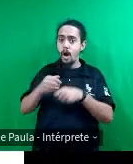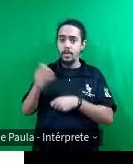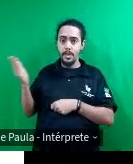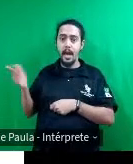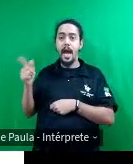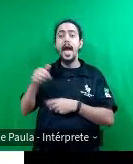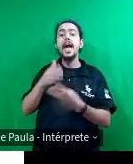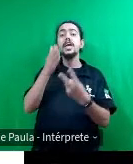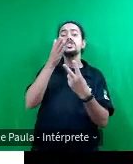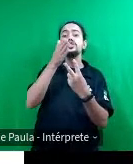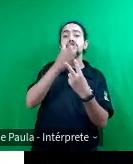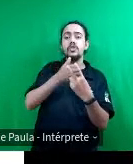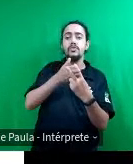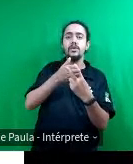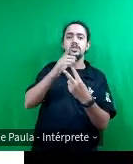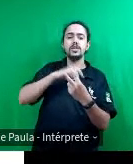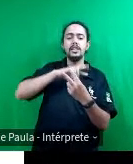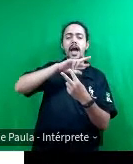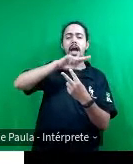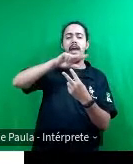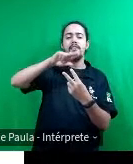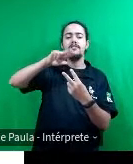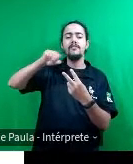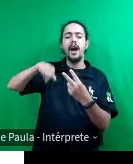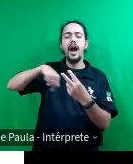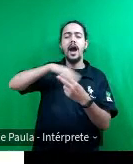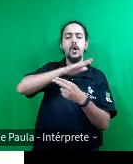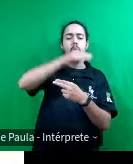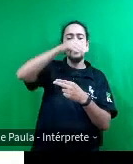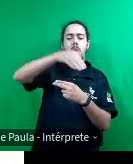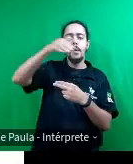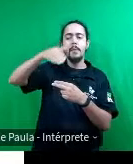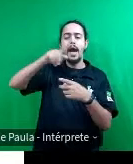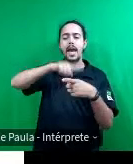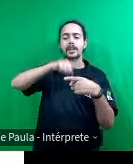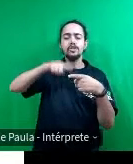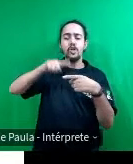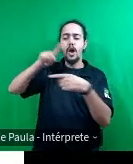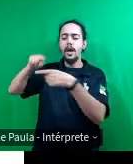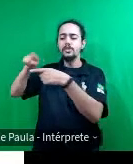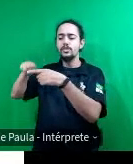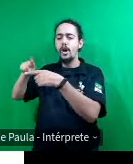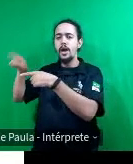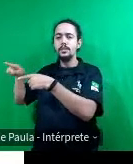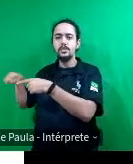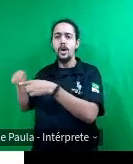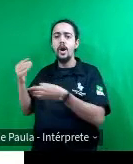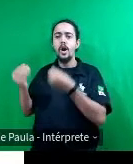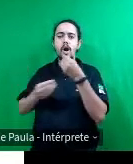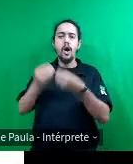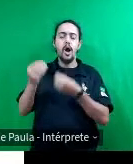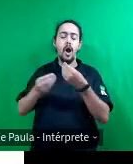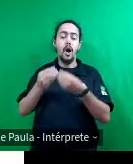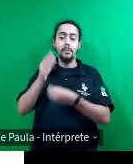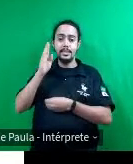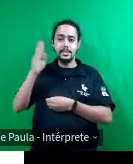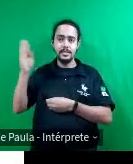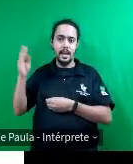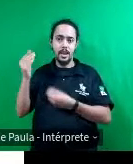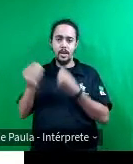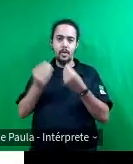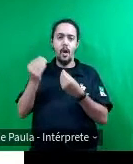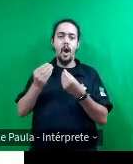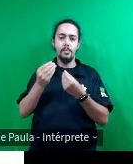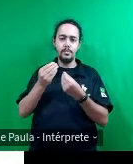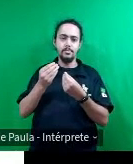dividida entre os vários resistores que nós podemos ter em série no circuito, que estão conectados em série de um circuito. Entende?